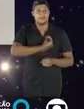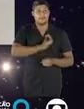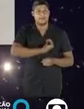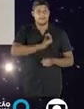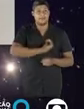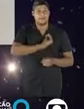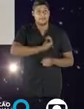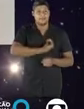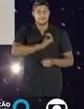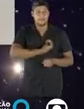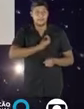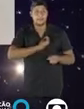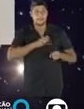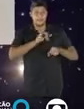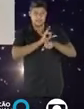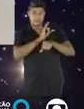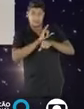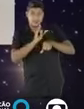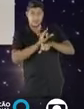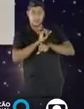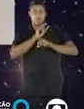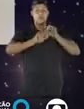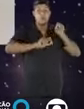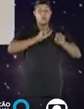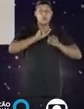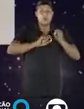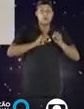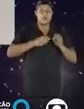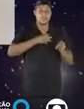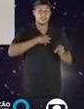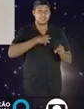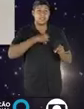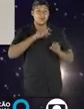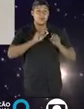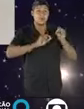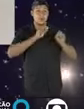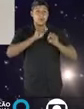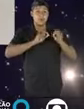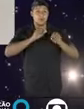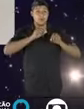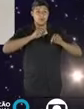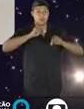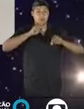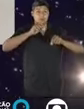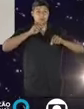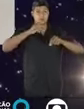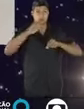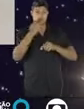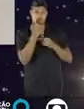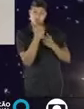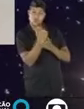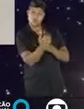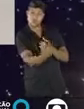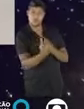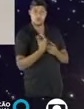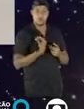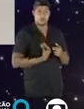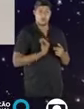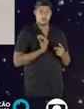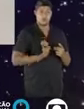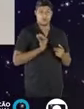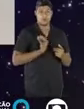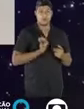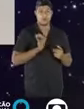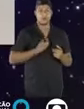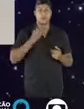cabeça. Então, o alimento orgânico é realmente esse alimento onde você vai se beneficiar exatamente daqueles nutrientes daquela planta. Você não tem nenhum resíduo. Eu